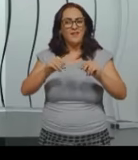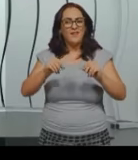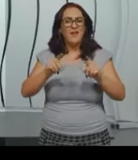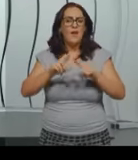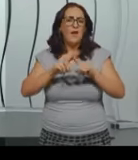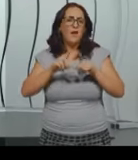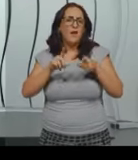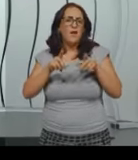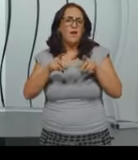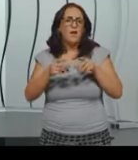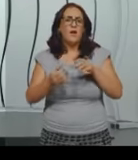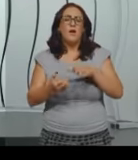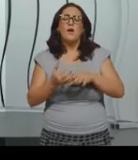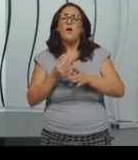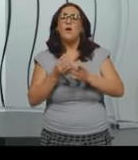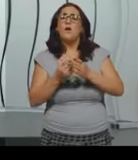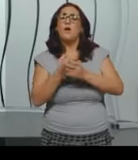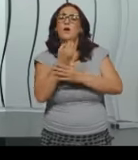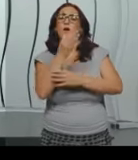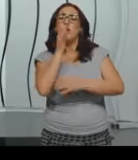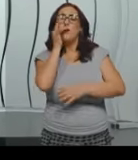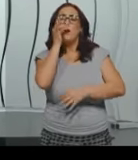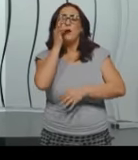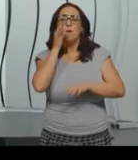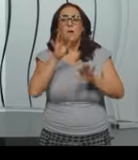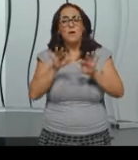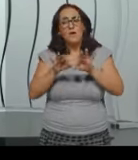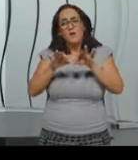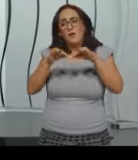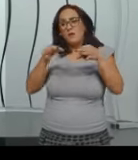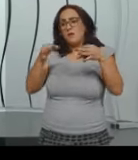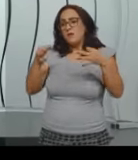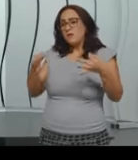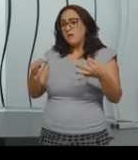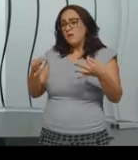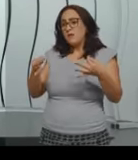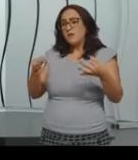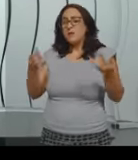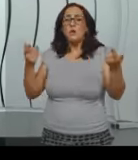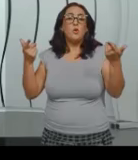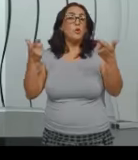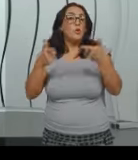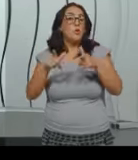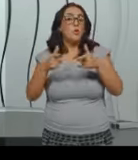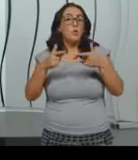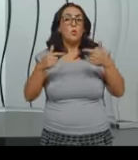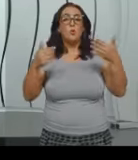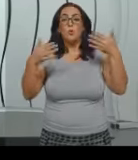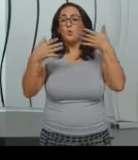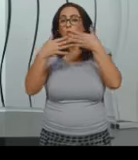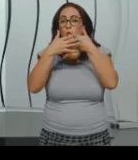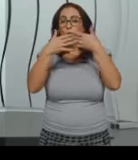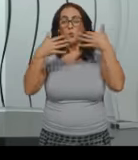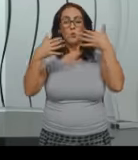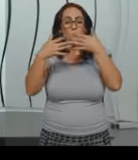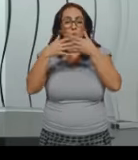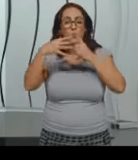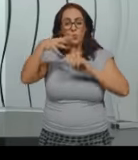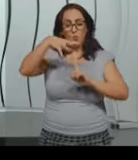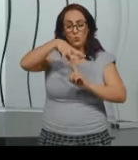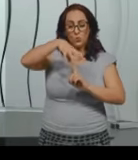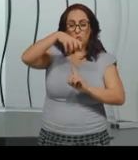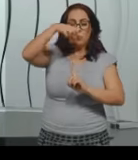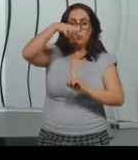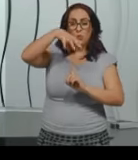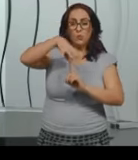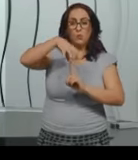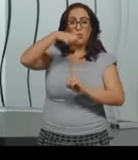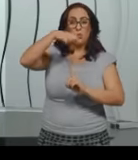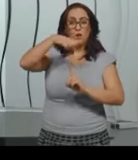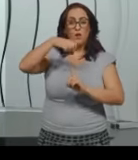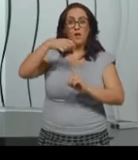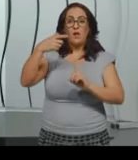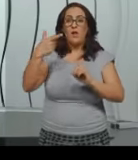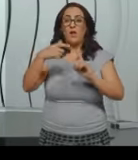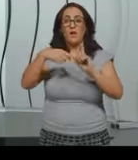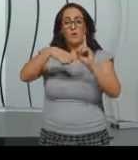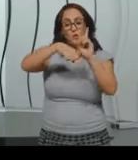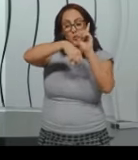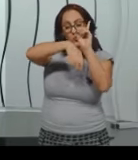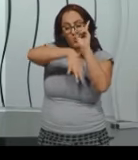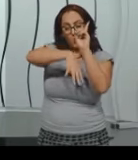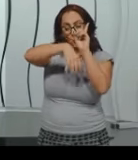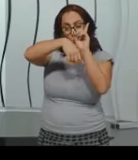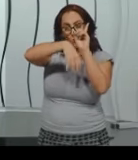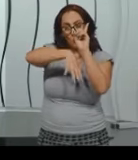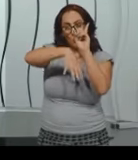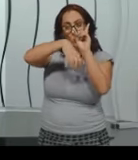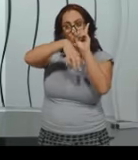demais. Elas não possuíam tecidos vasculares, não possuíam órgãos verdadeiros, não possuíam raiz, caule e